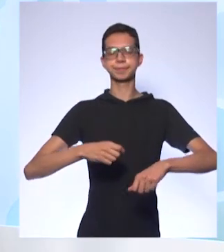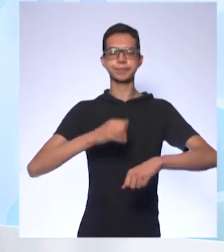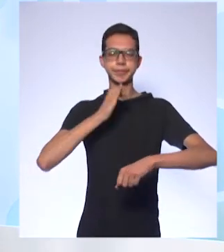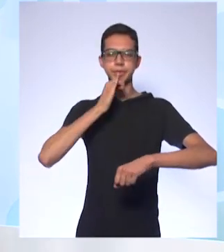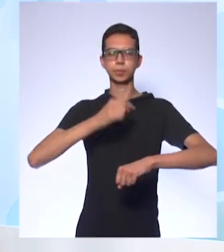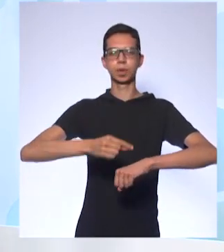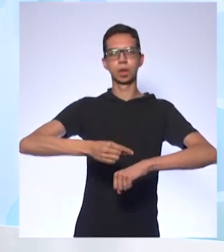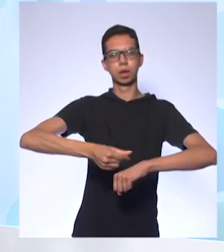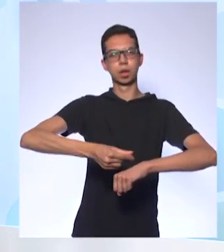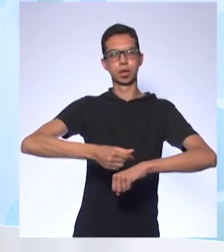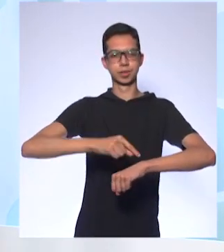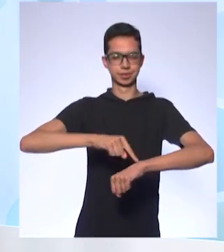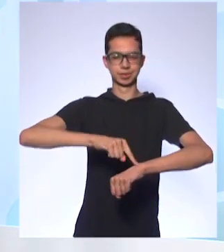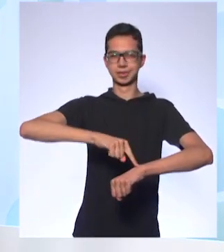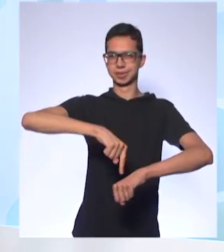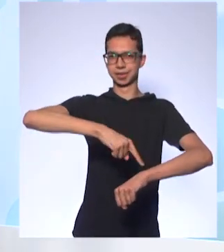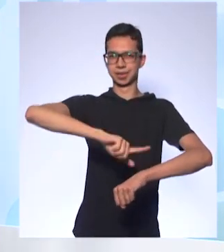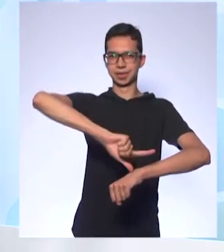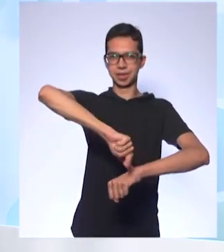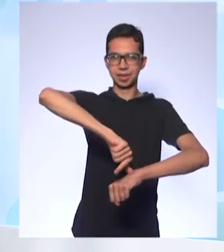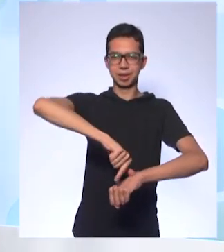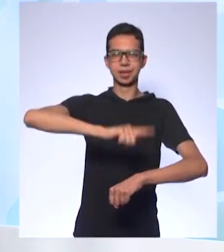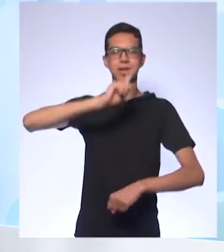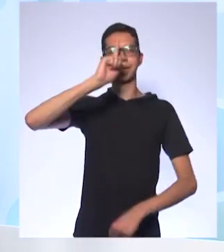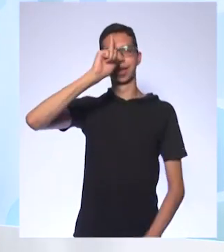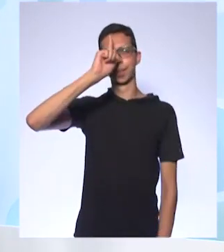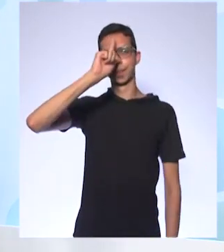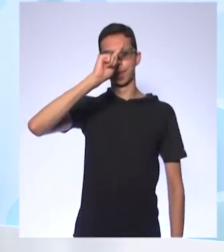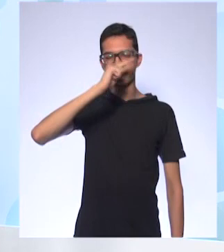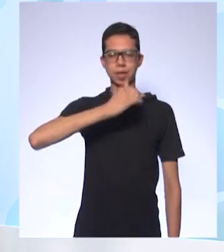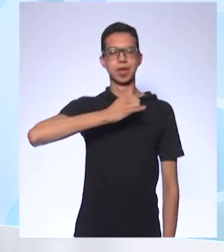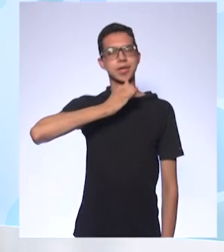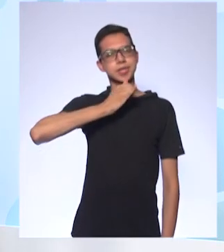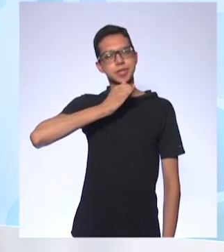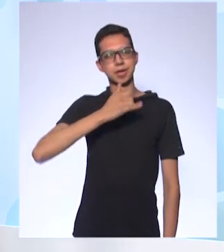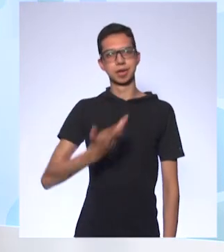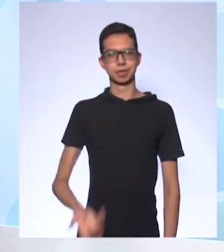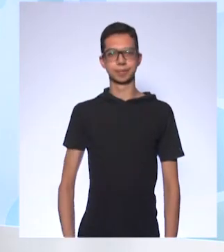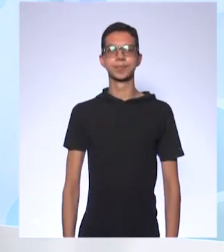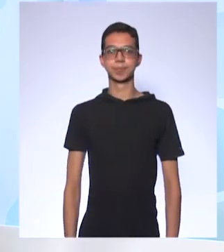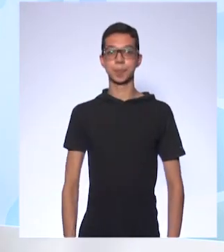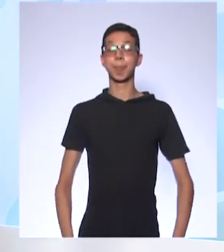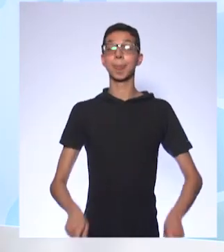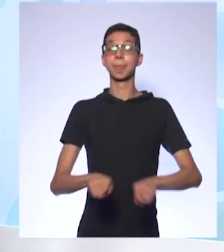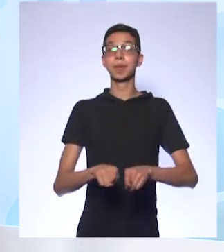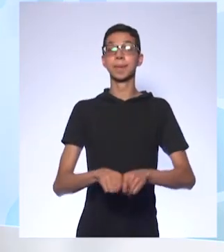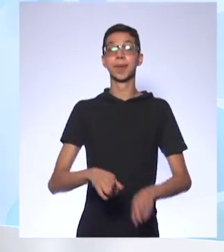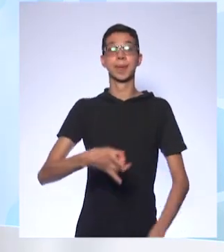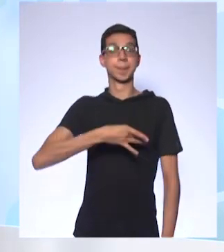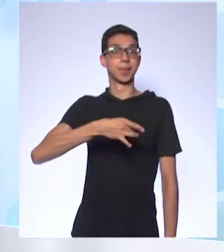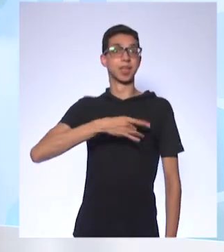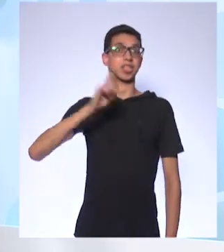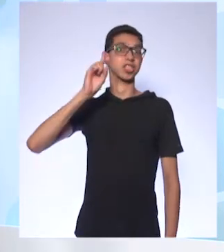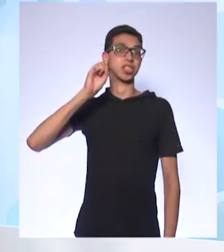dando corda no relógio para que o relógio funcione. Ele tem o medo todos os dias de perder o relógio, que o